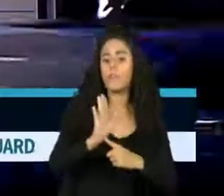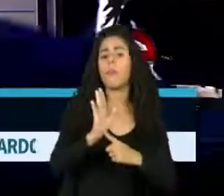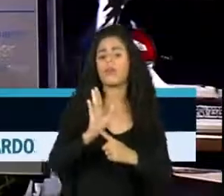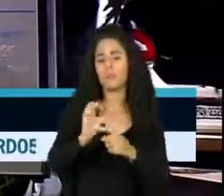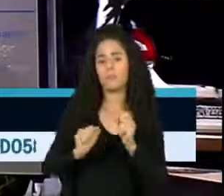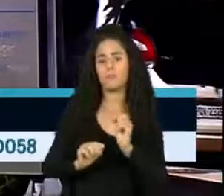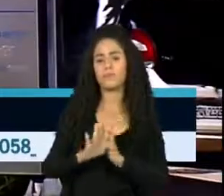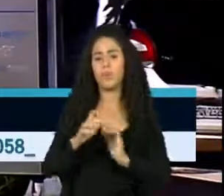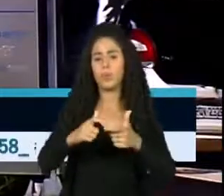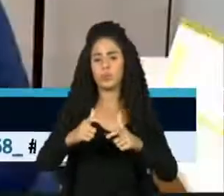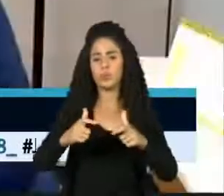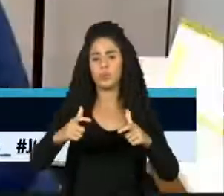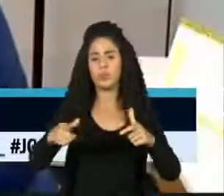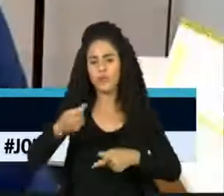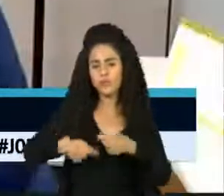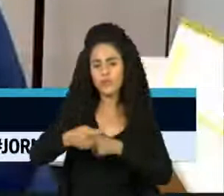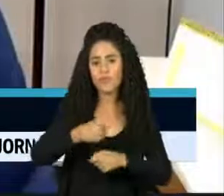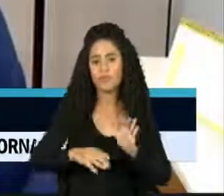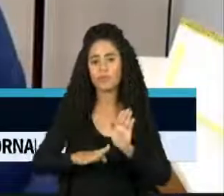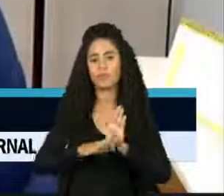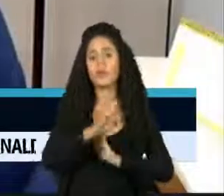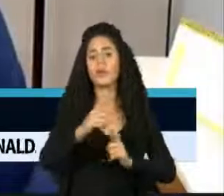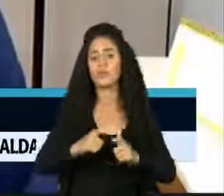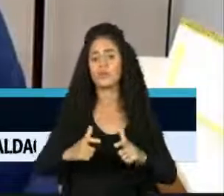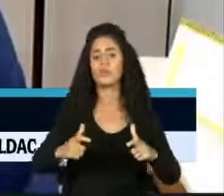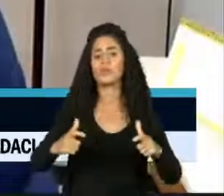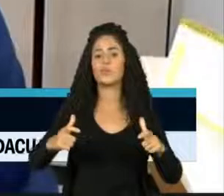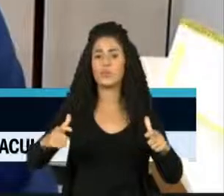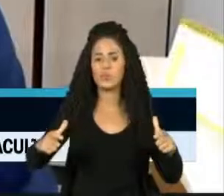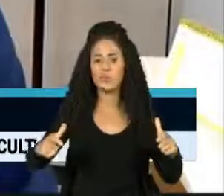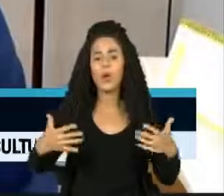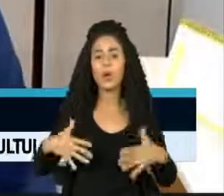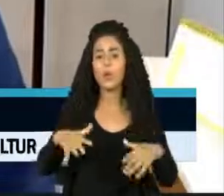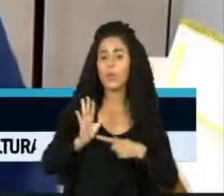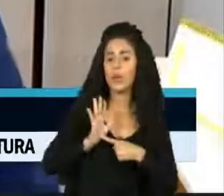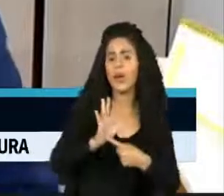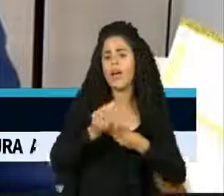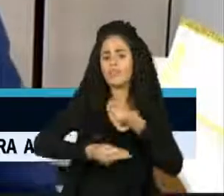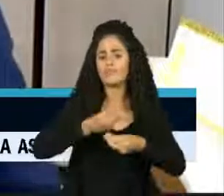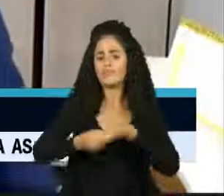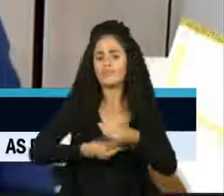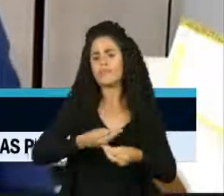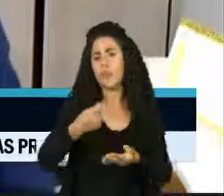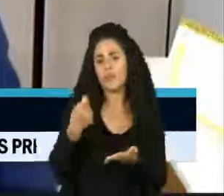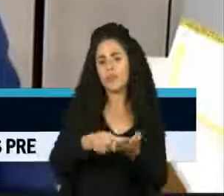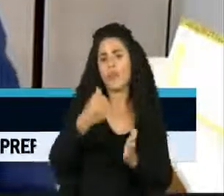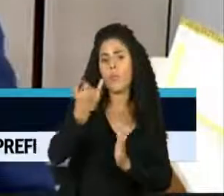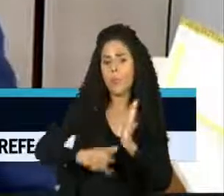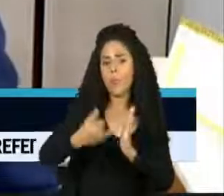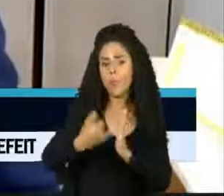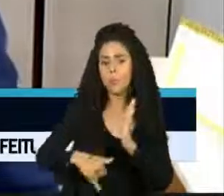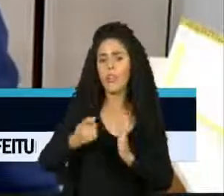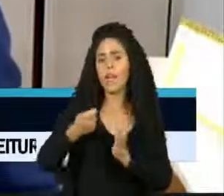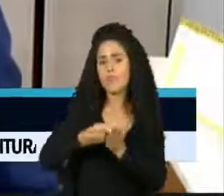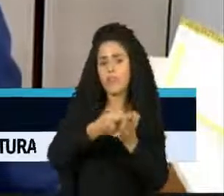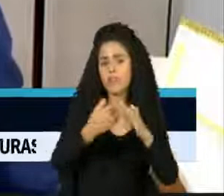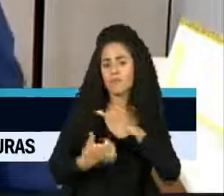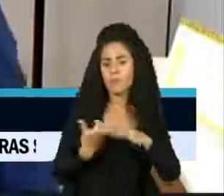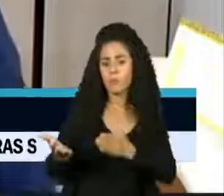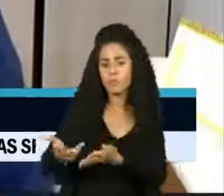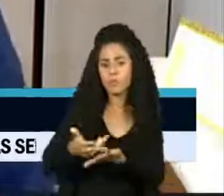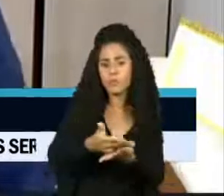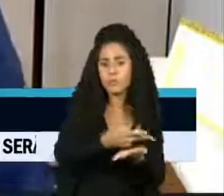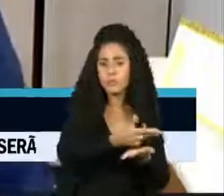do crescimento da economia. Nós tivemos um aumento também muito expressivo naqueles tributos que incidem sobre os lucros e